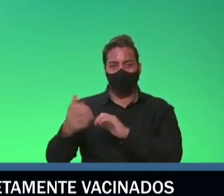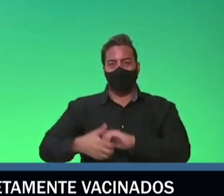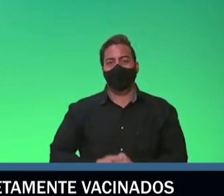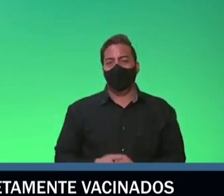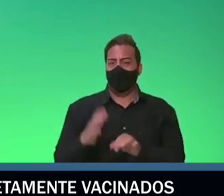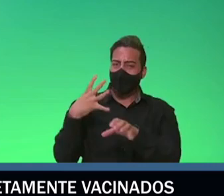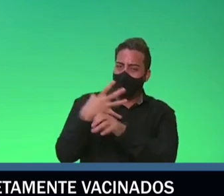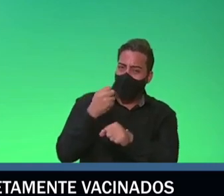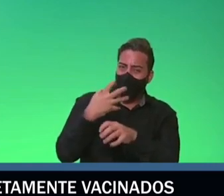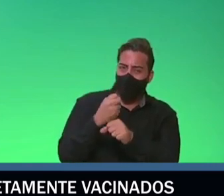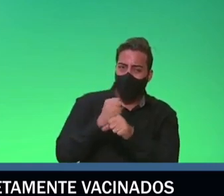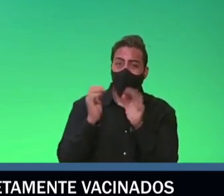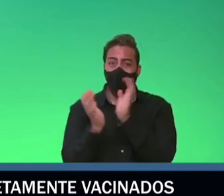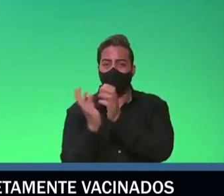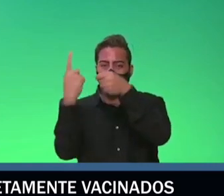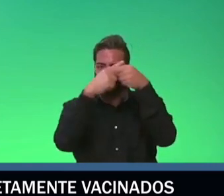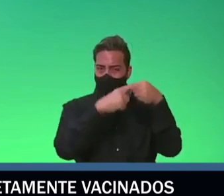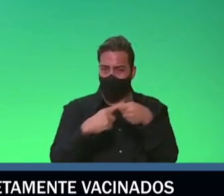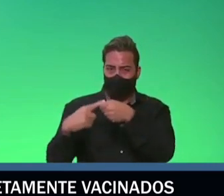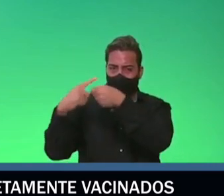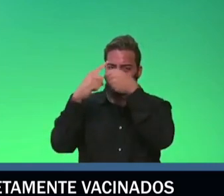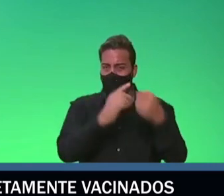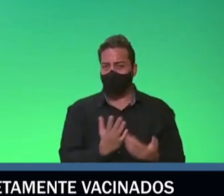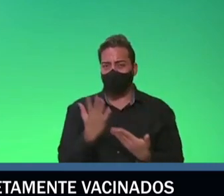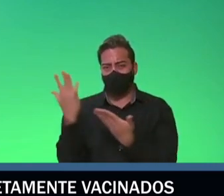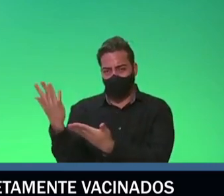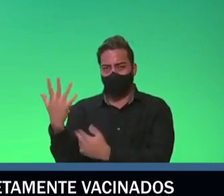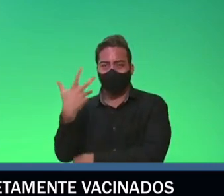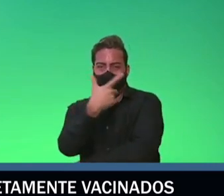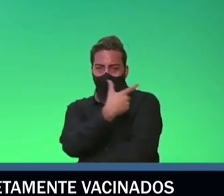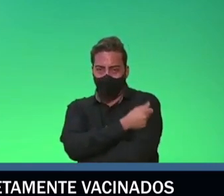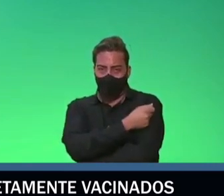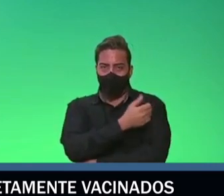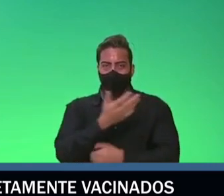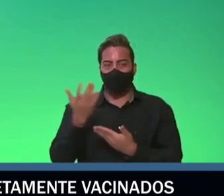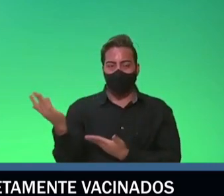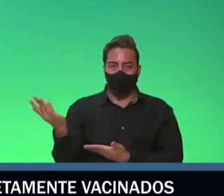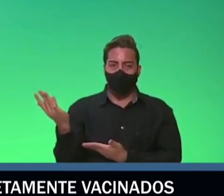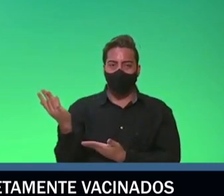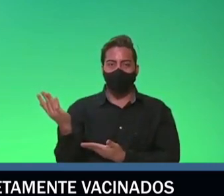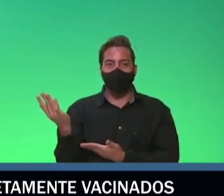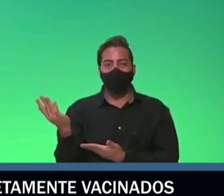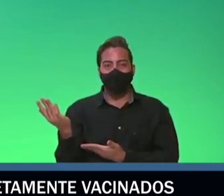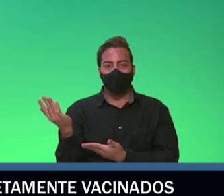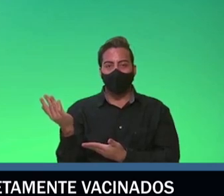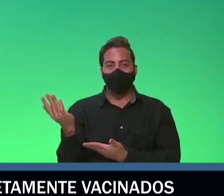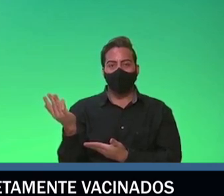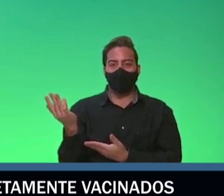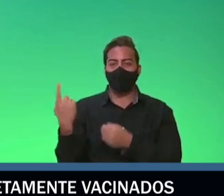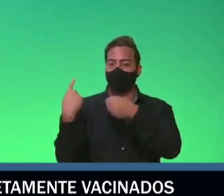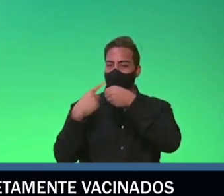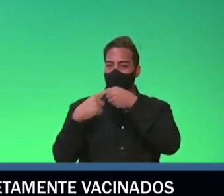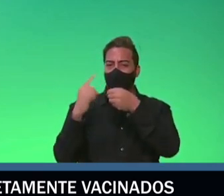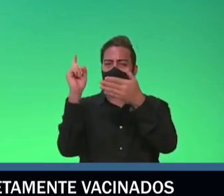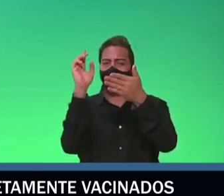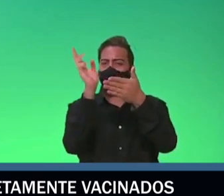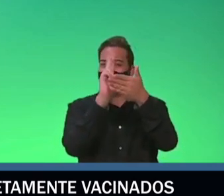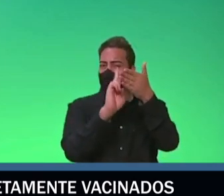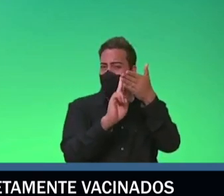112,32 por cento Pedro Gomes com 108, quarenta e cinco porcento Chapadão do Sul com